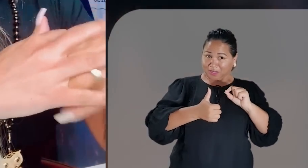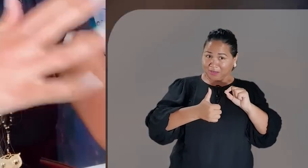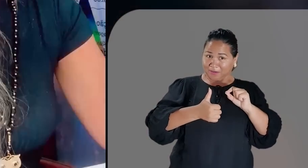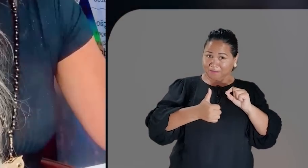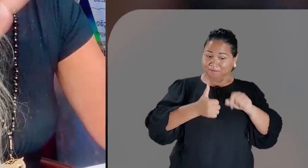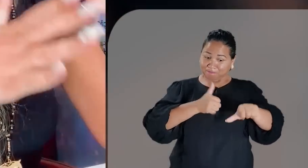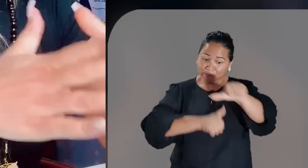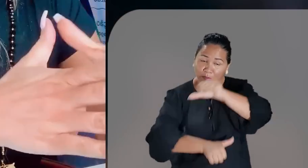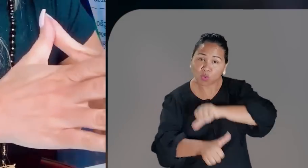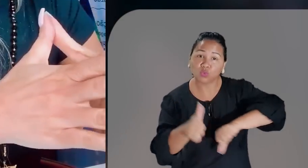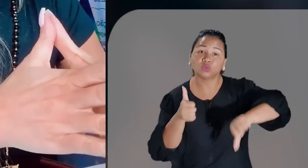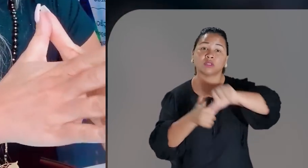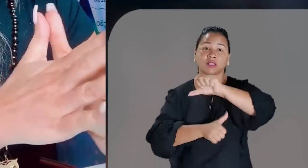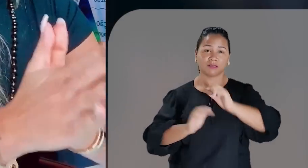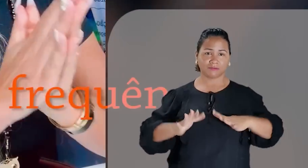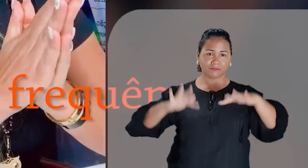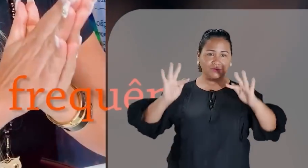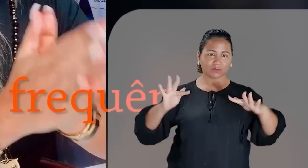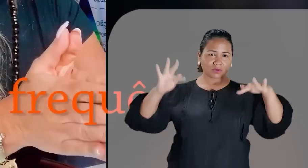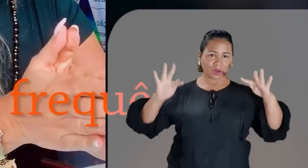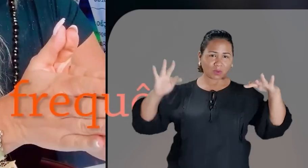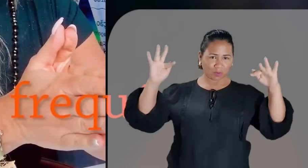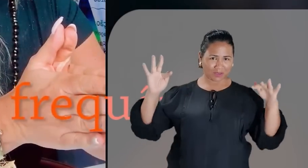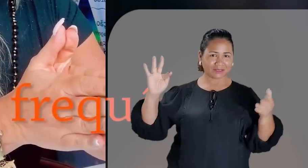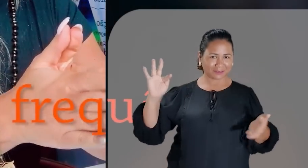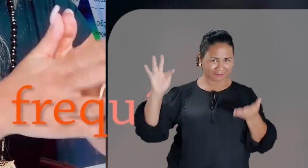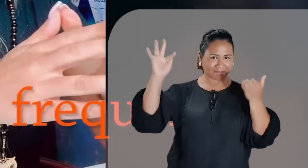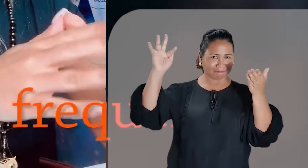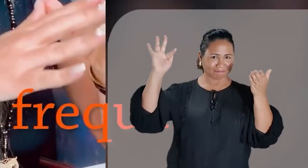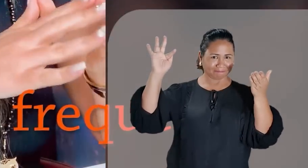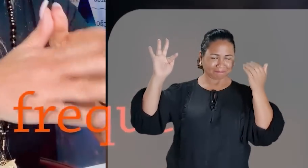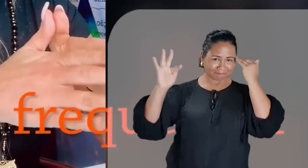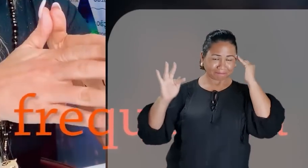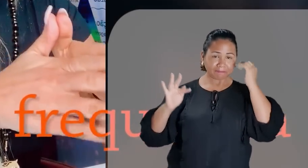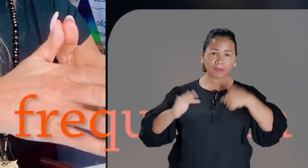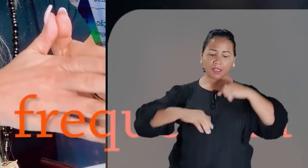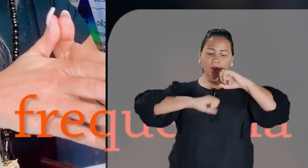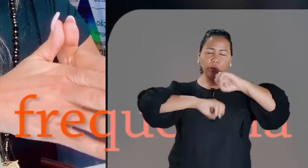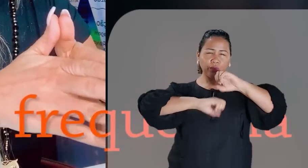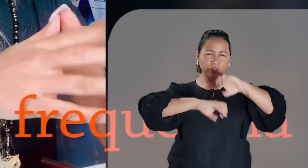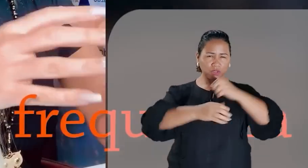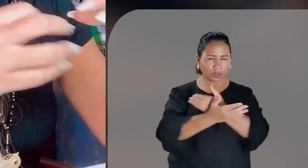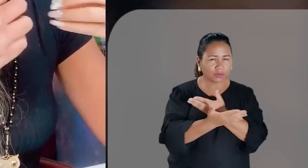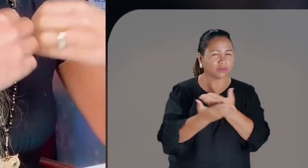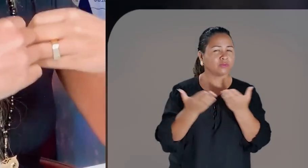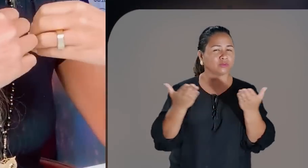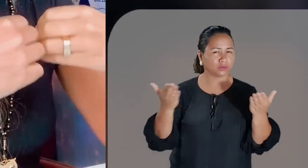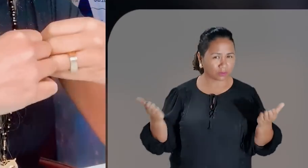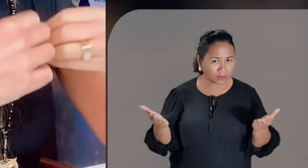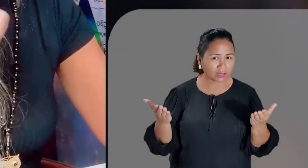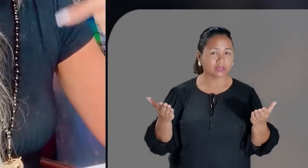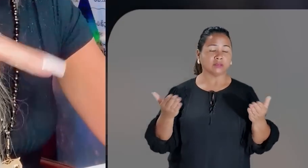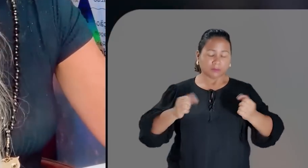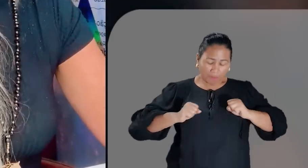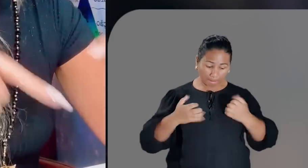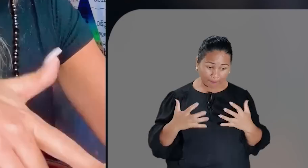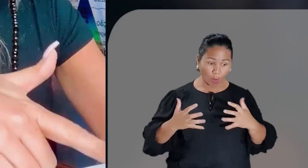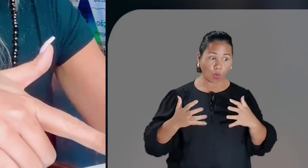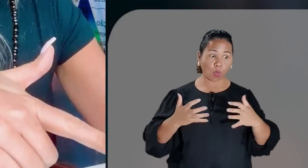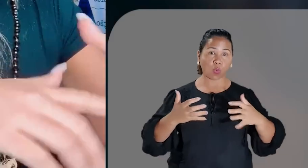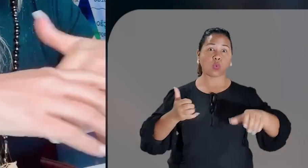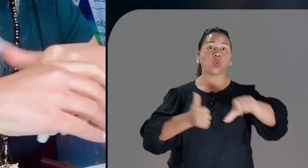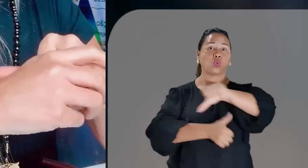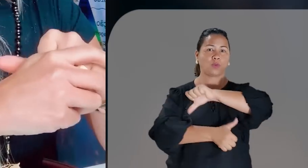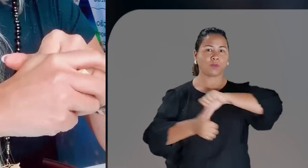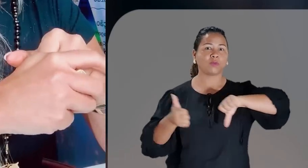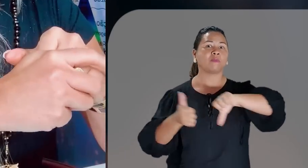passo, aonde vocês estão, é a mudança de frequência. Existe um termo que eu gosto, que é, eu ensino você a